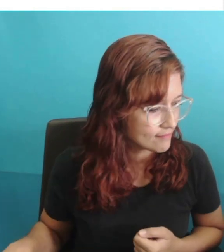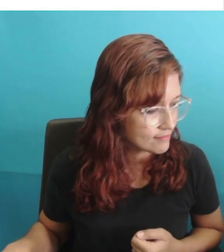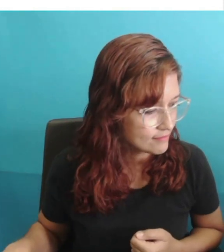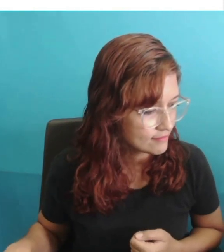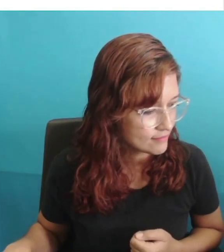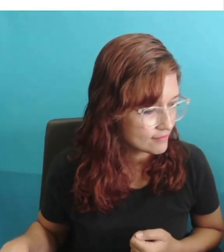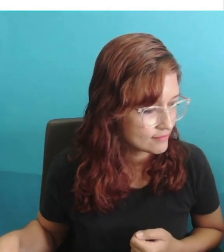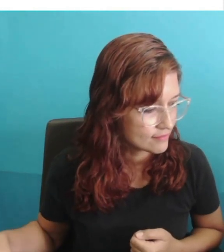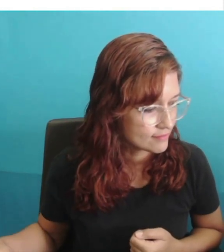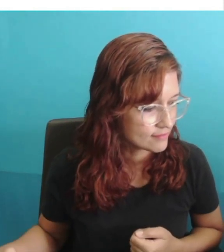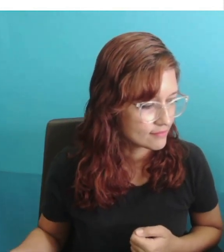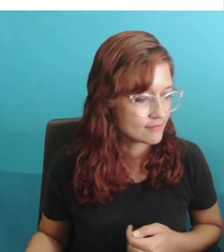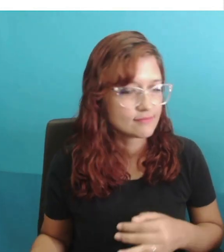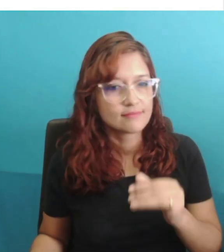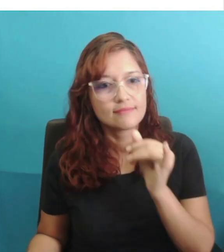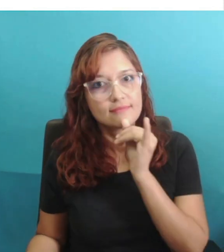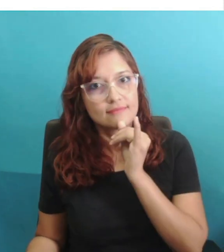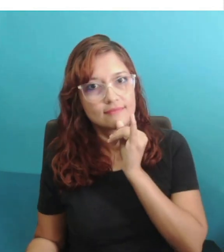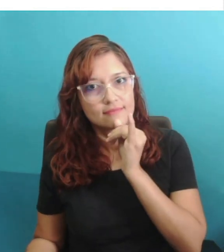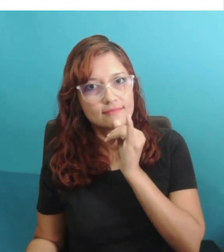terceira IR.